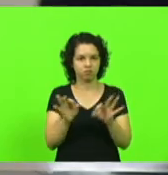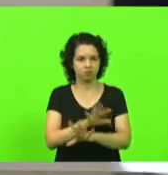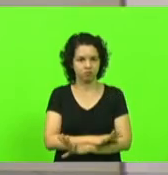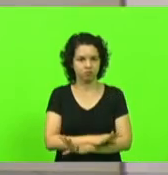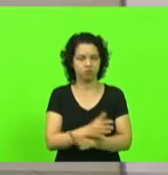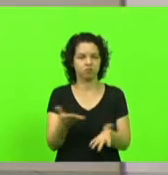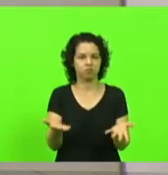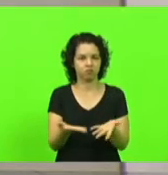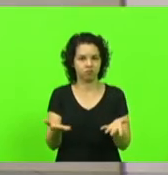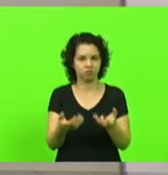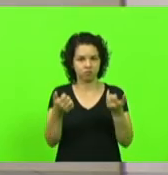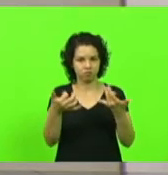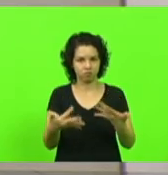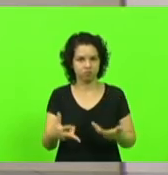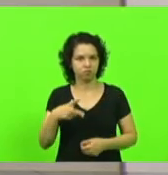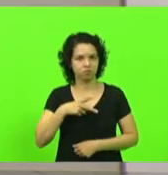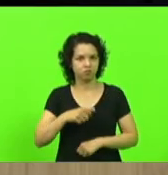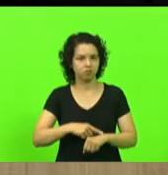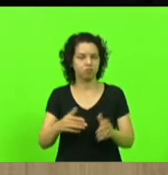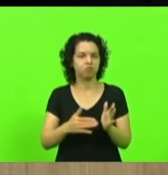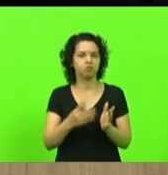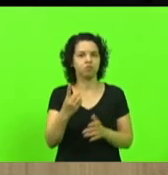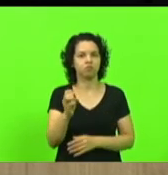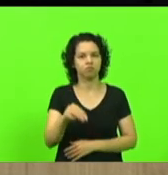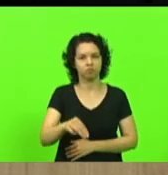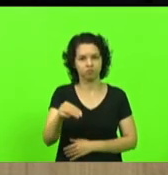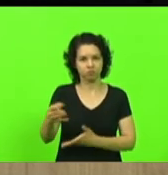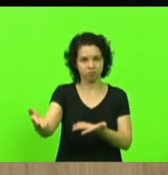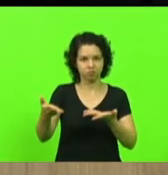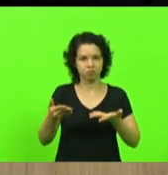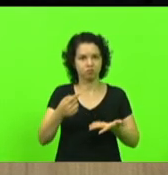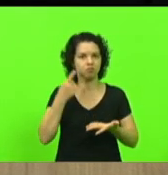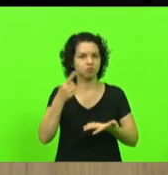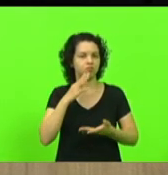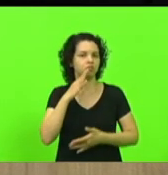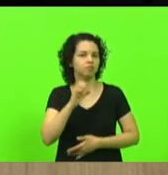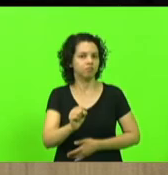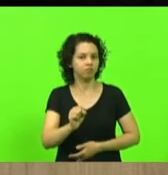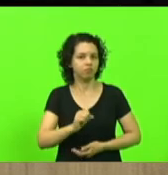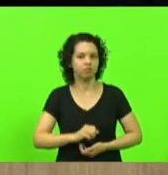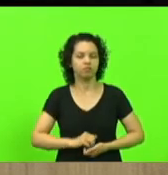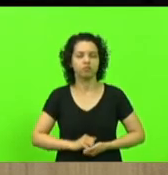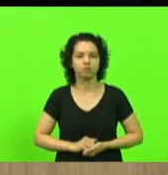às explicações pessoais. Pelo tempo de até 10 minutos, fará uso da palavra o deputado Bruno Souza.